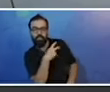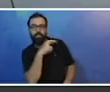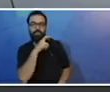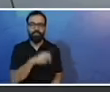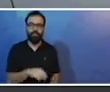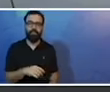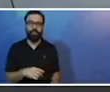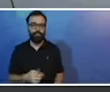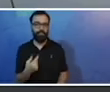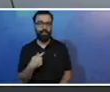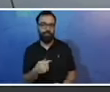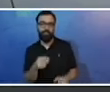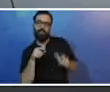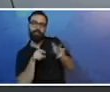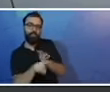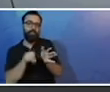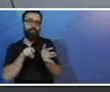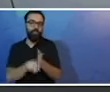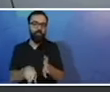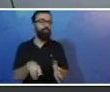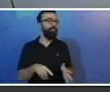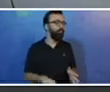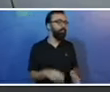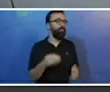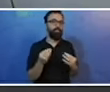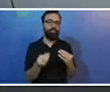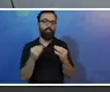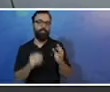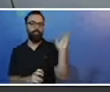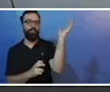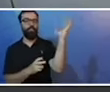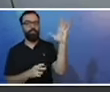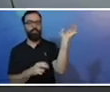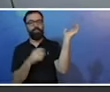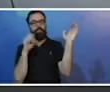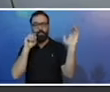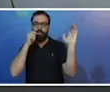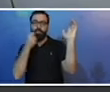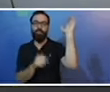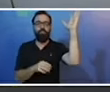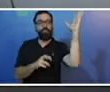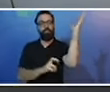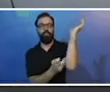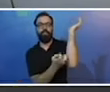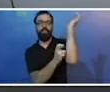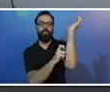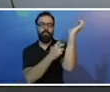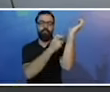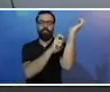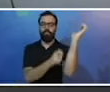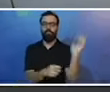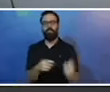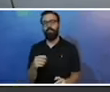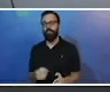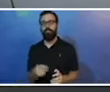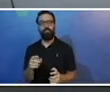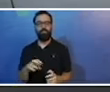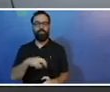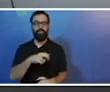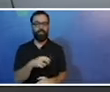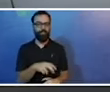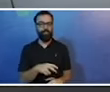cobrar eu vou te perguntar como é que as cobras sobem no pezinho de limão se as cobras não